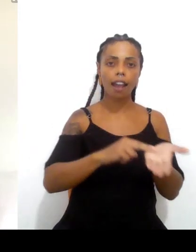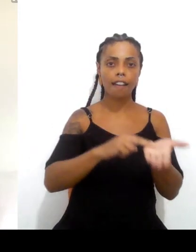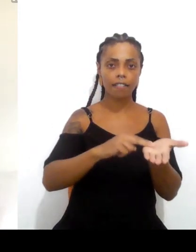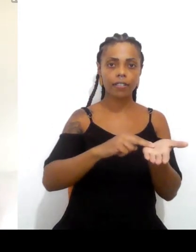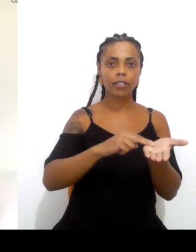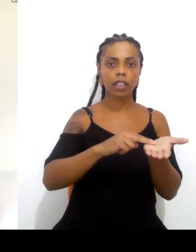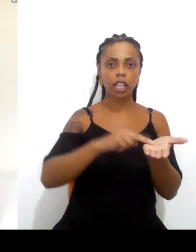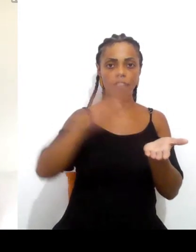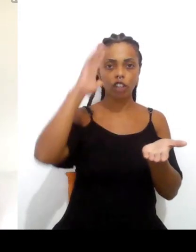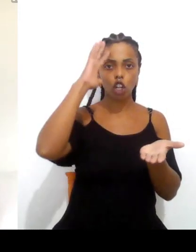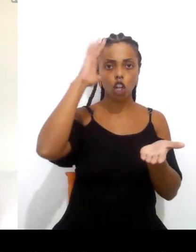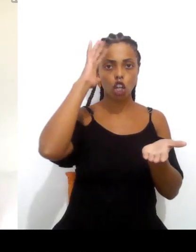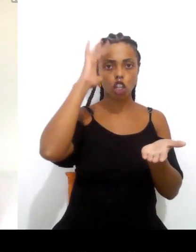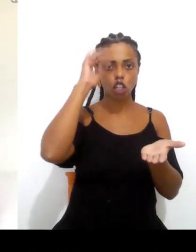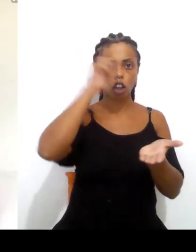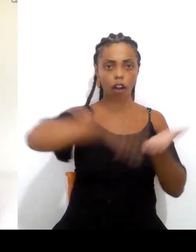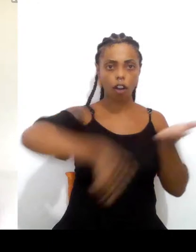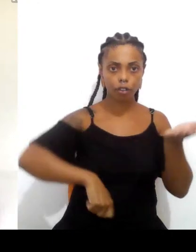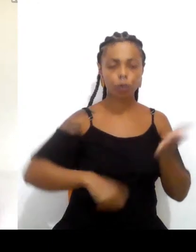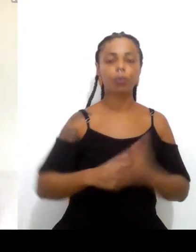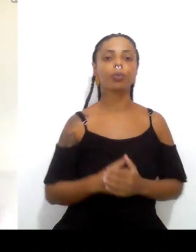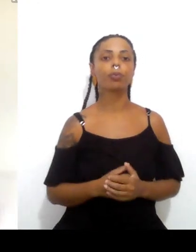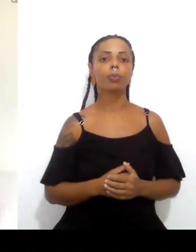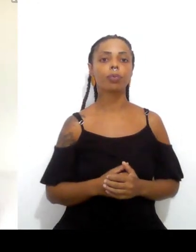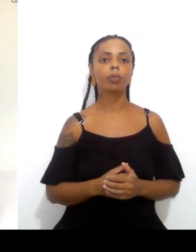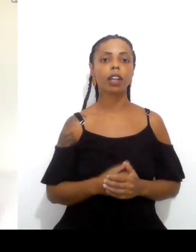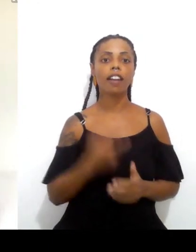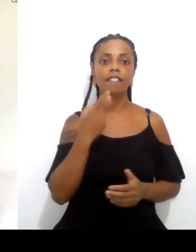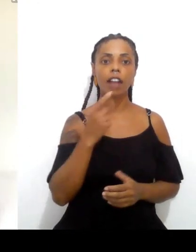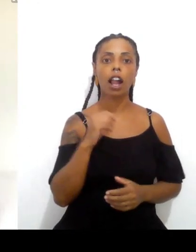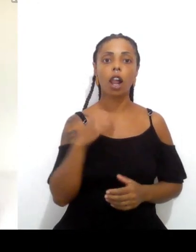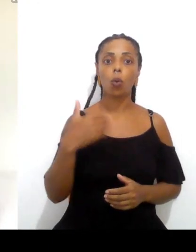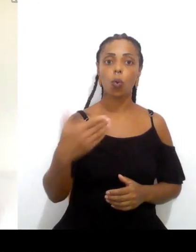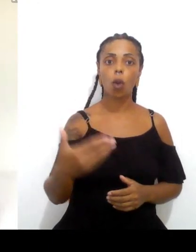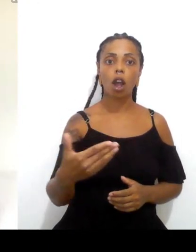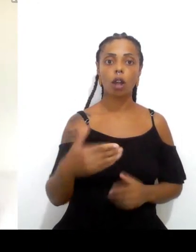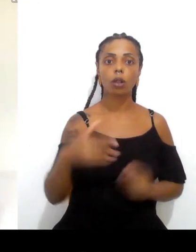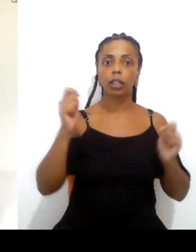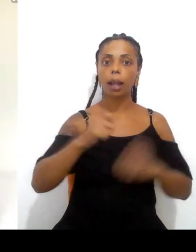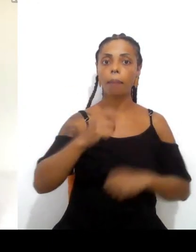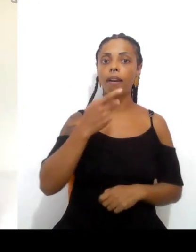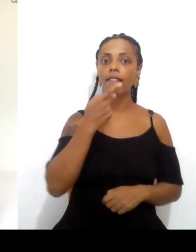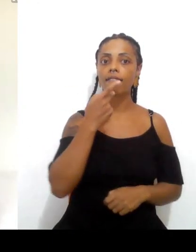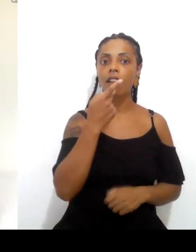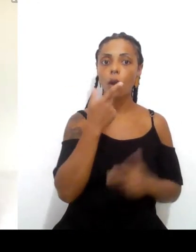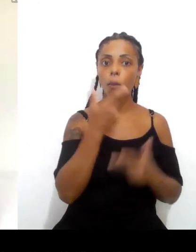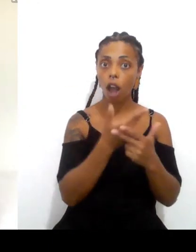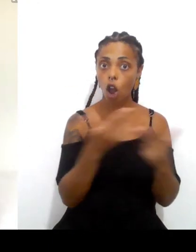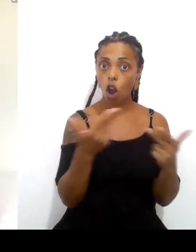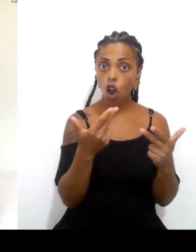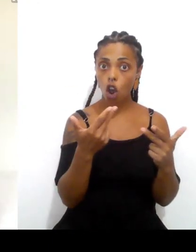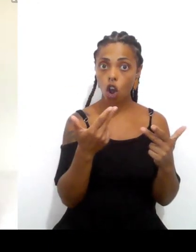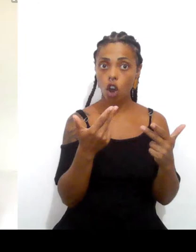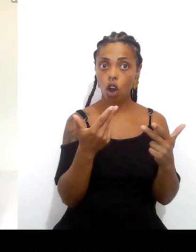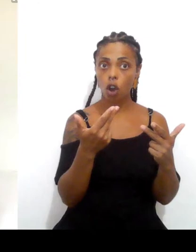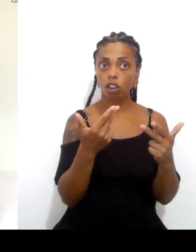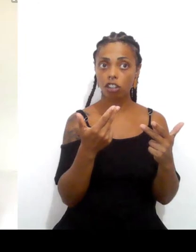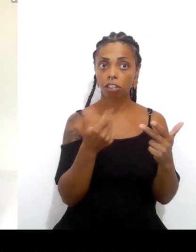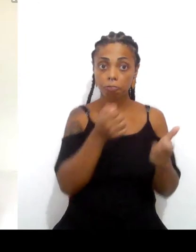que quando é possível dizer algo em palavras